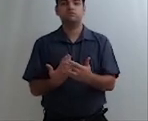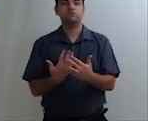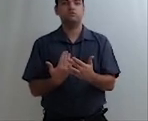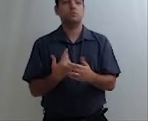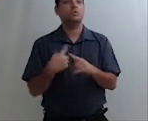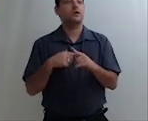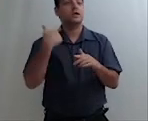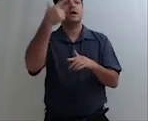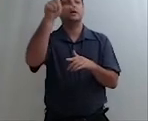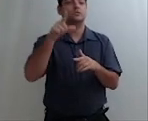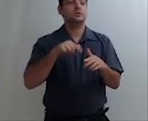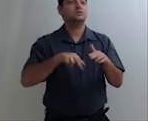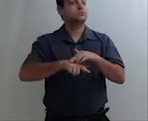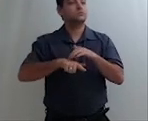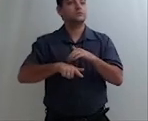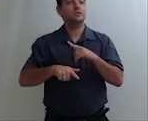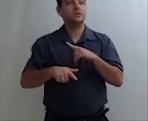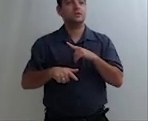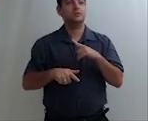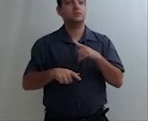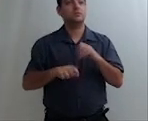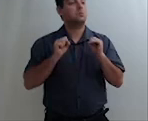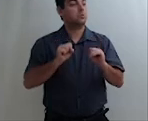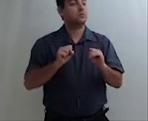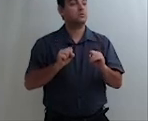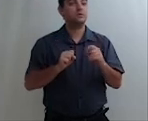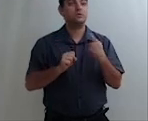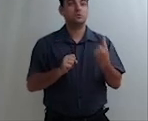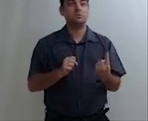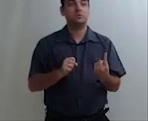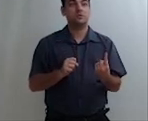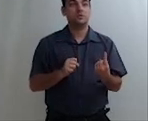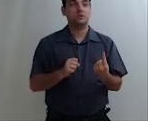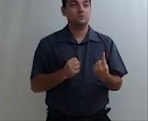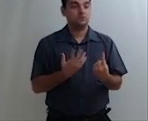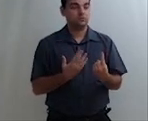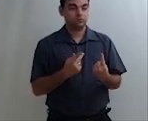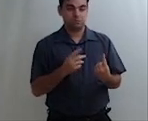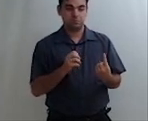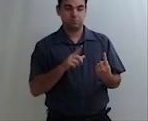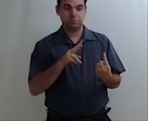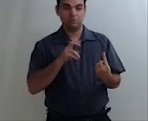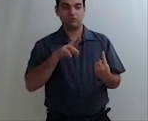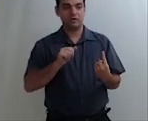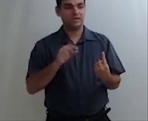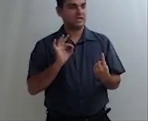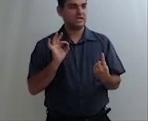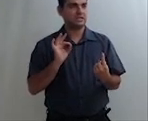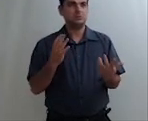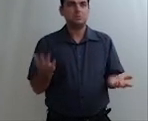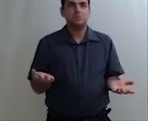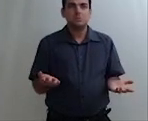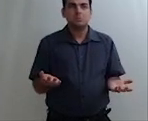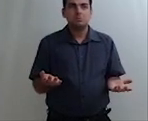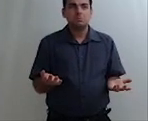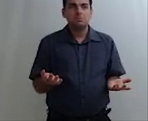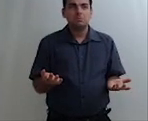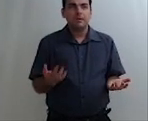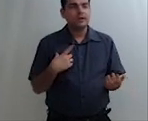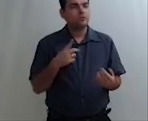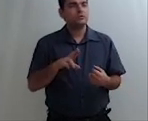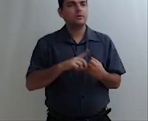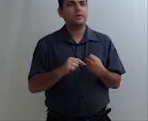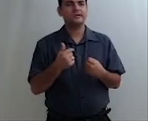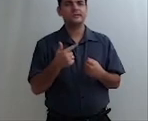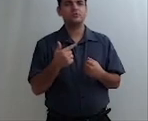apreendidas elas são de uso permitido se não tivesse a p a gente cairia na vala do artigo 12